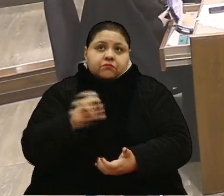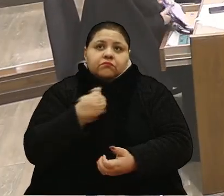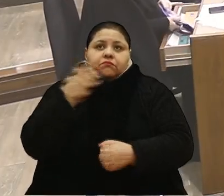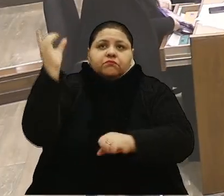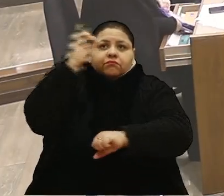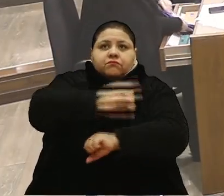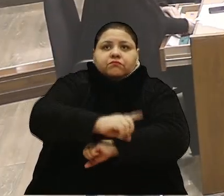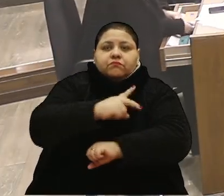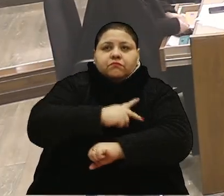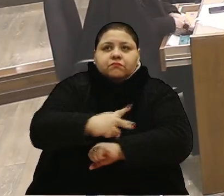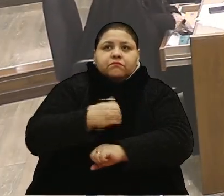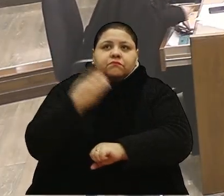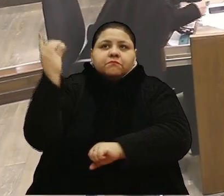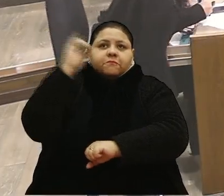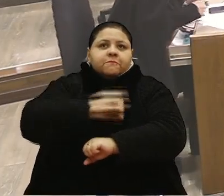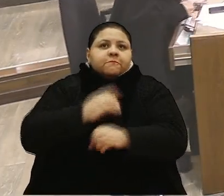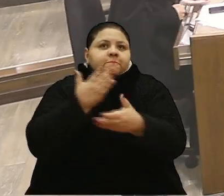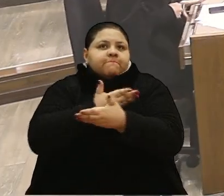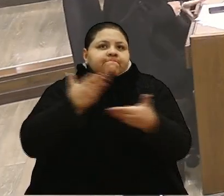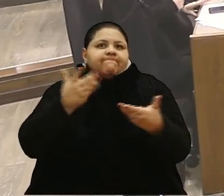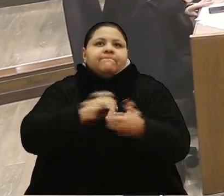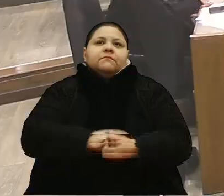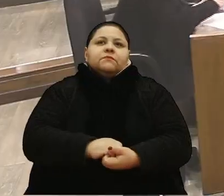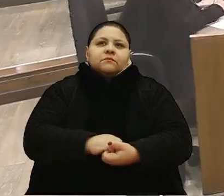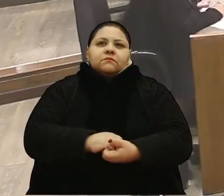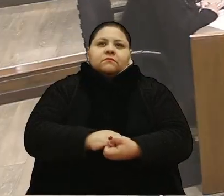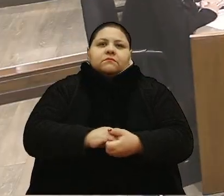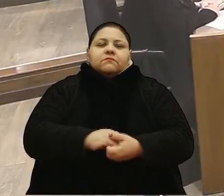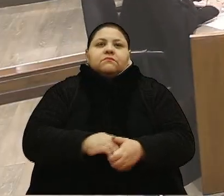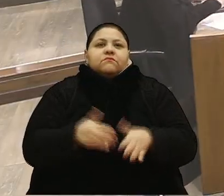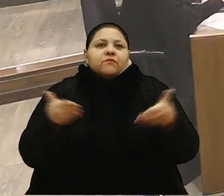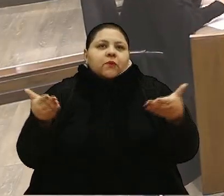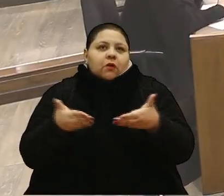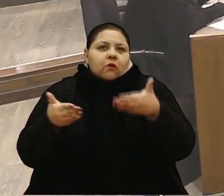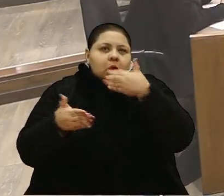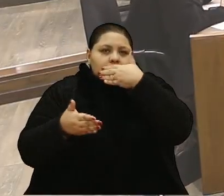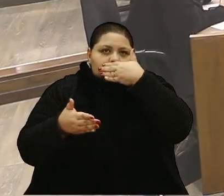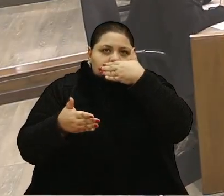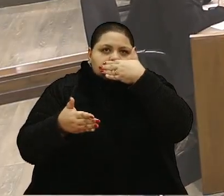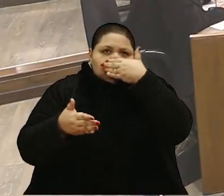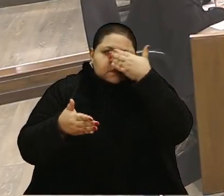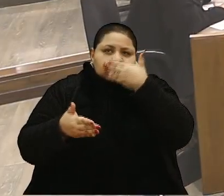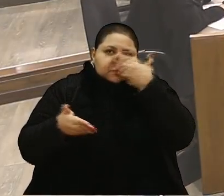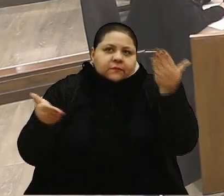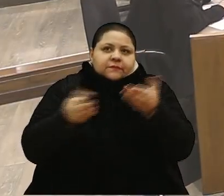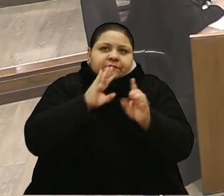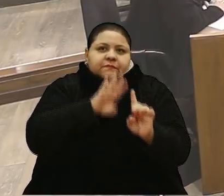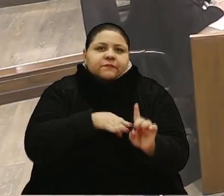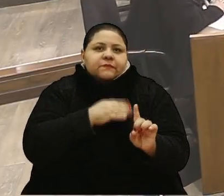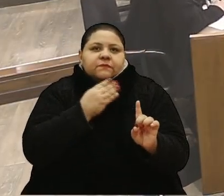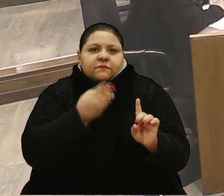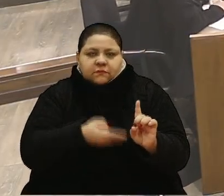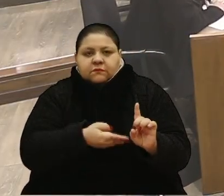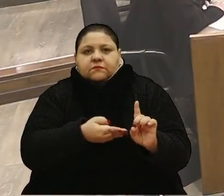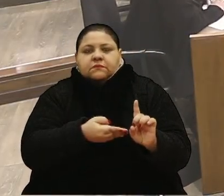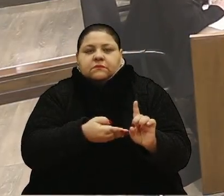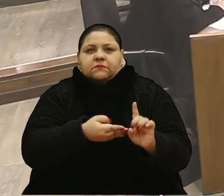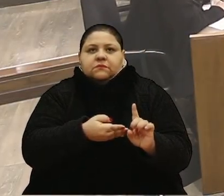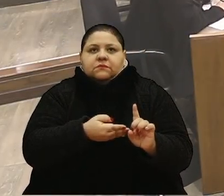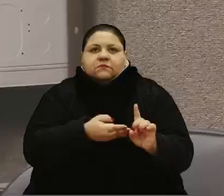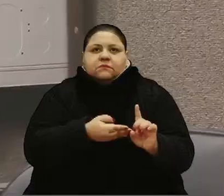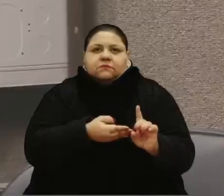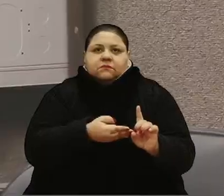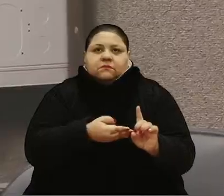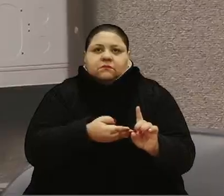Bom dia, presidente. Bom dia, nobres colegas. Então, hoje a gente vai prestar essa homenagem